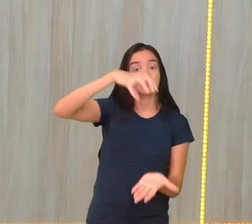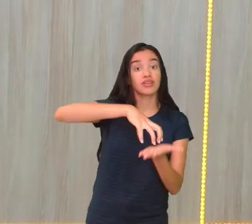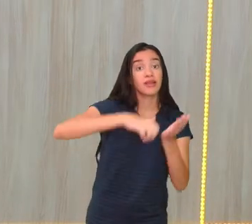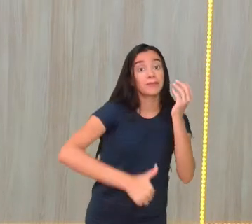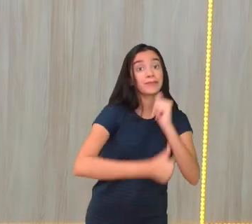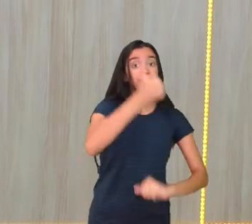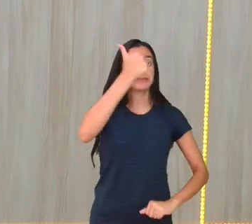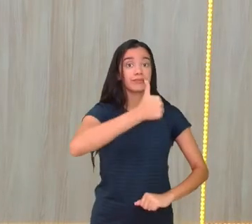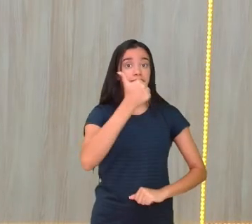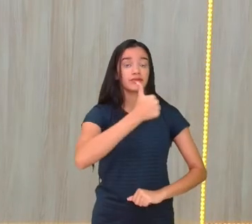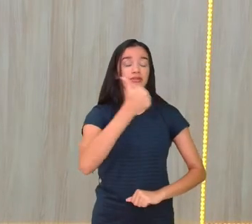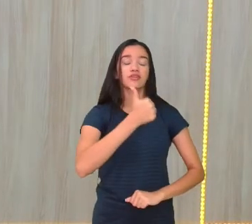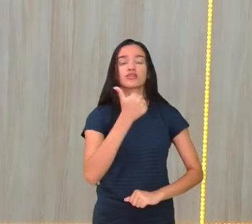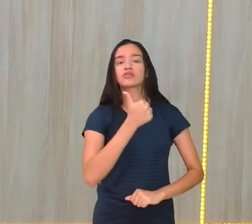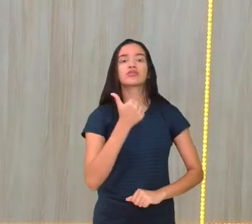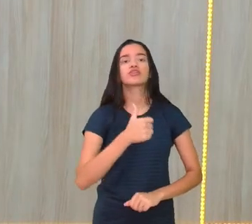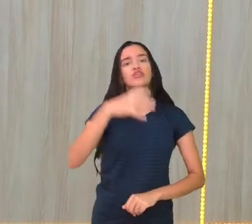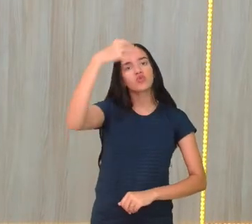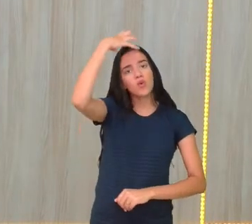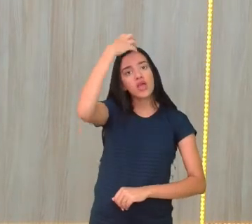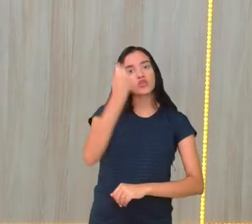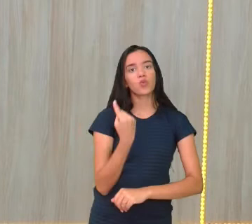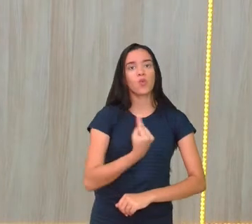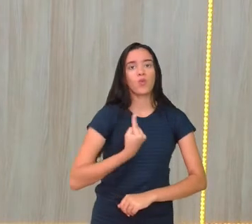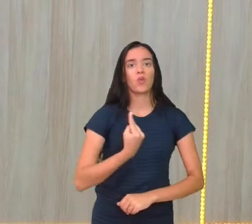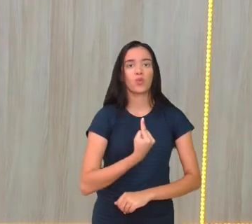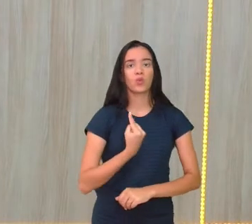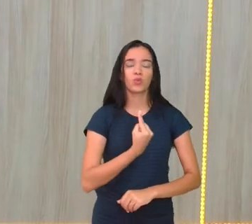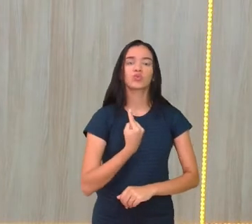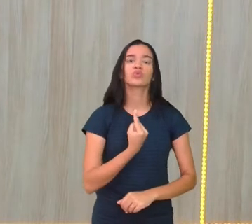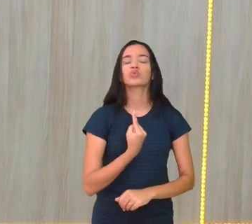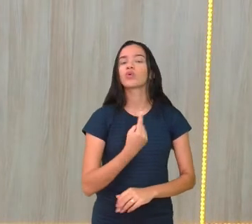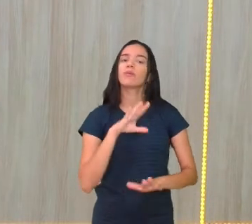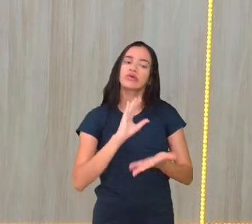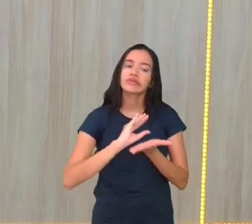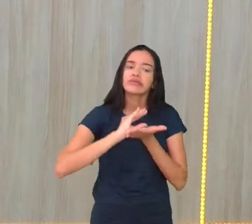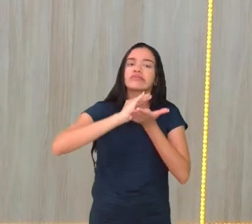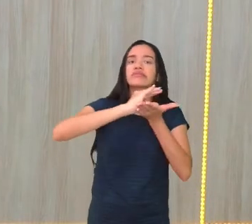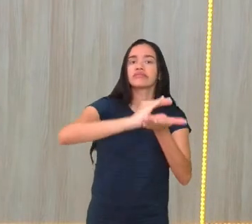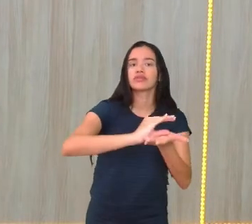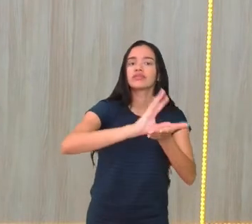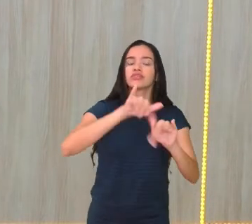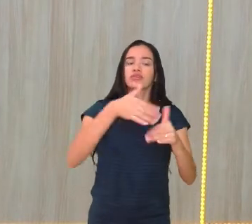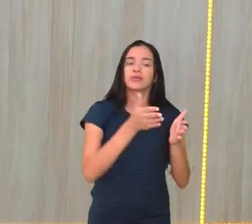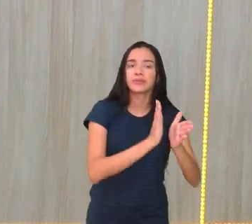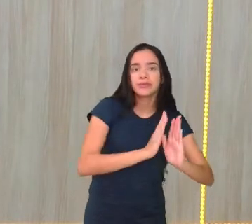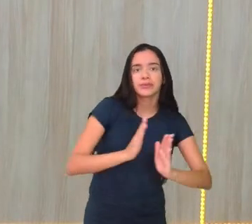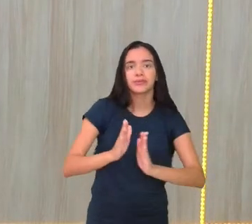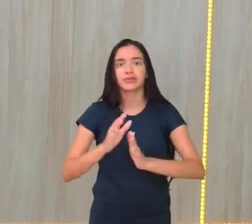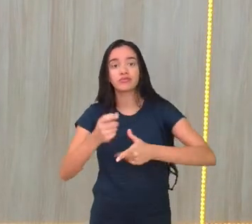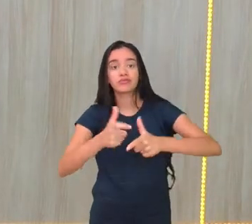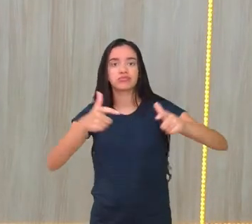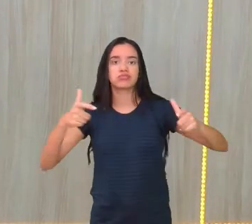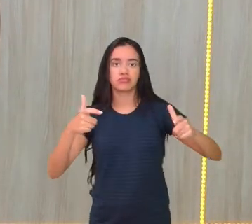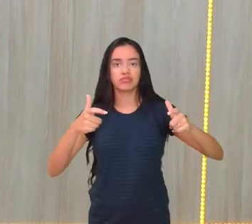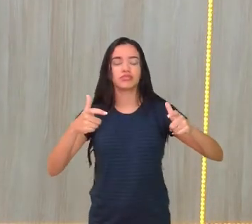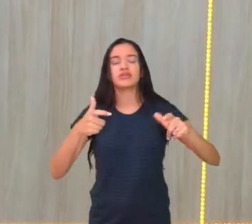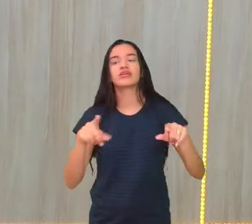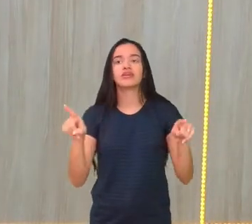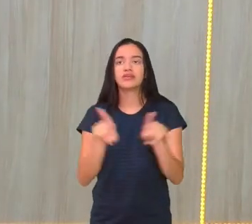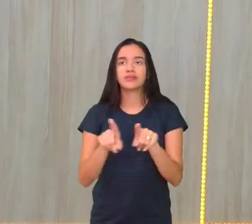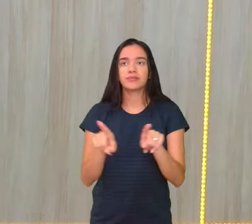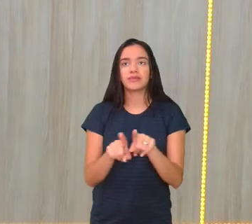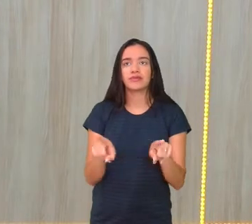primeiro. Então, sendo um reino unificado, primeiro ele pôde investir no seu processo de expansão. E,